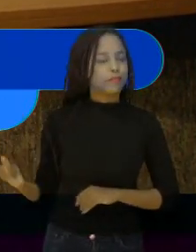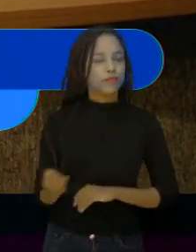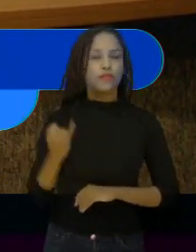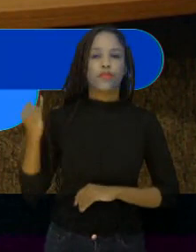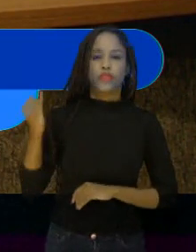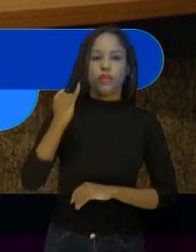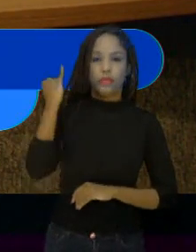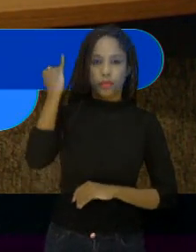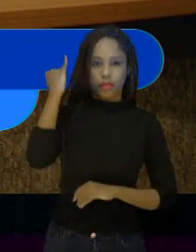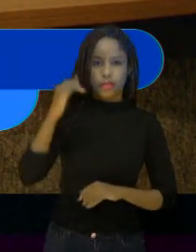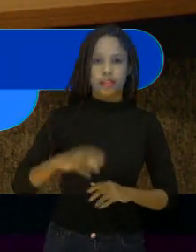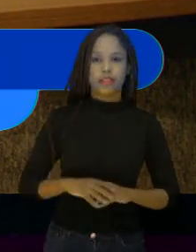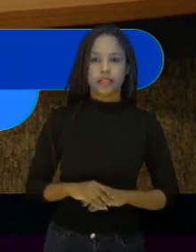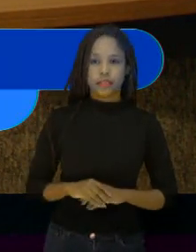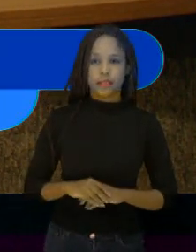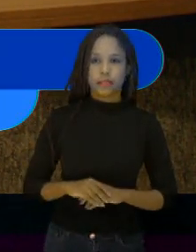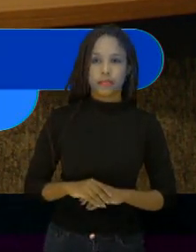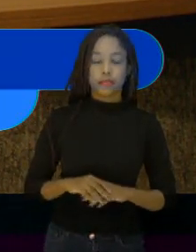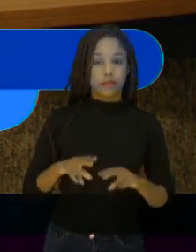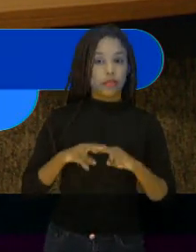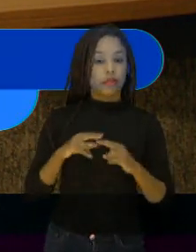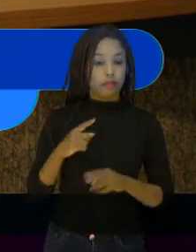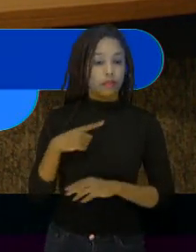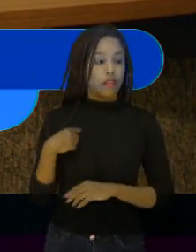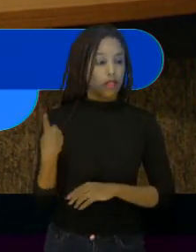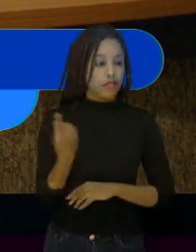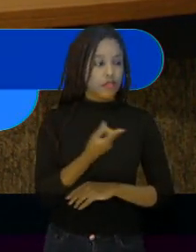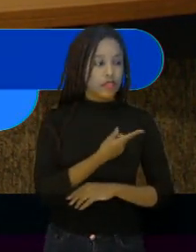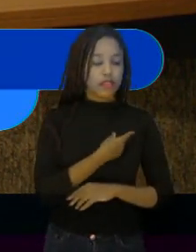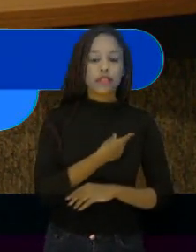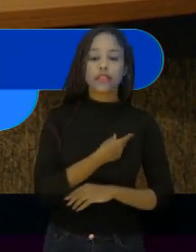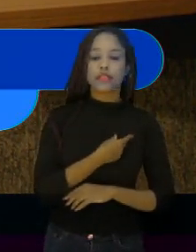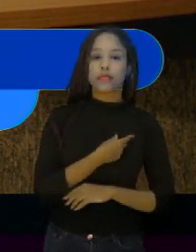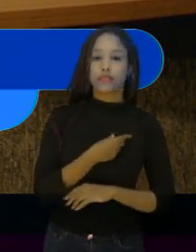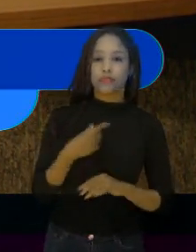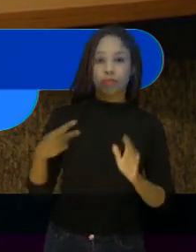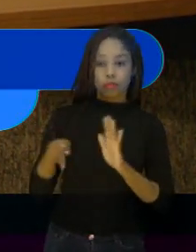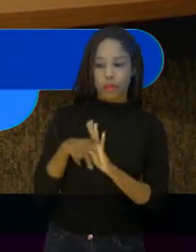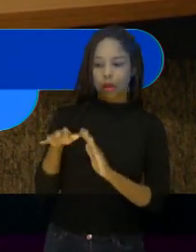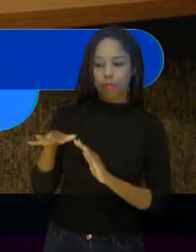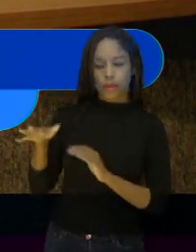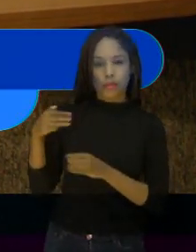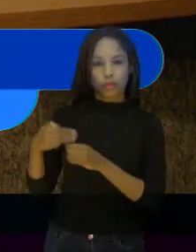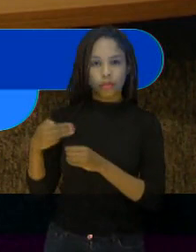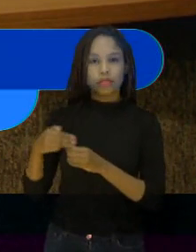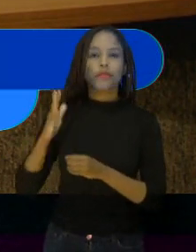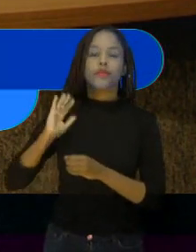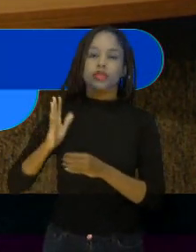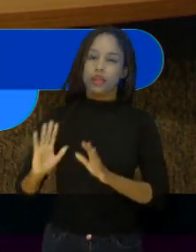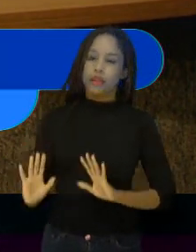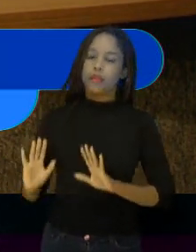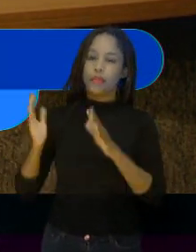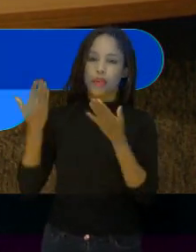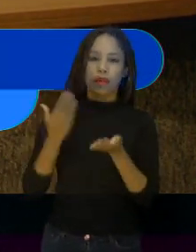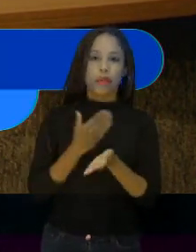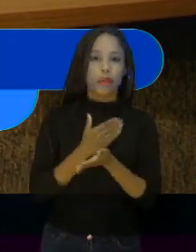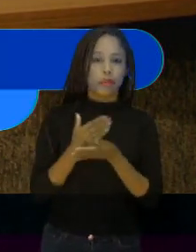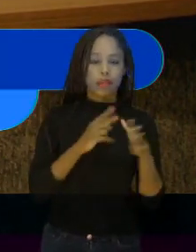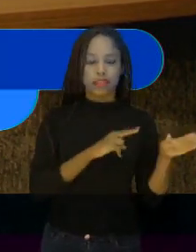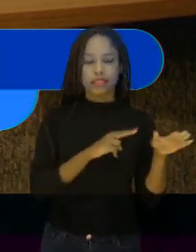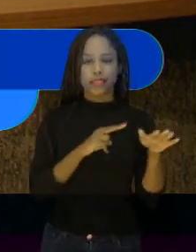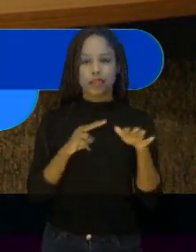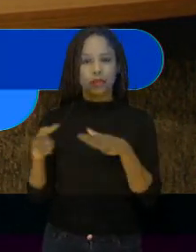importante. Haja vista a gente, nós vitorienses, já estarmos comemorando desde o início da